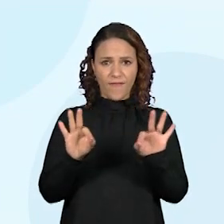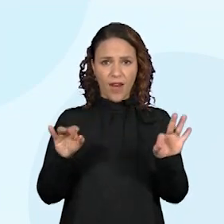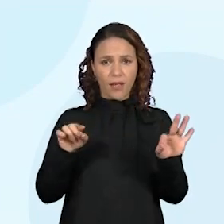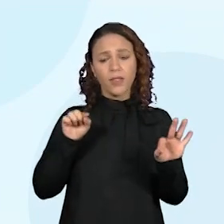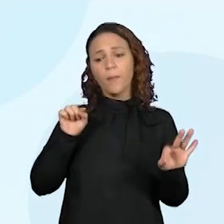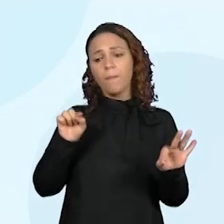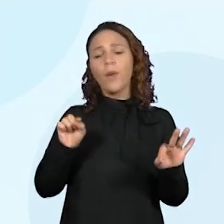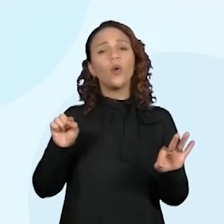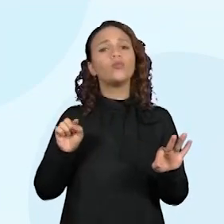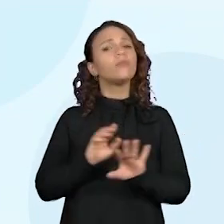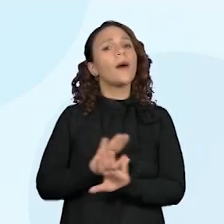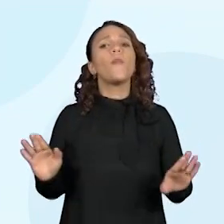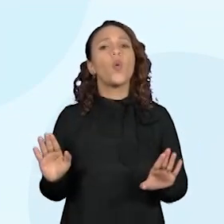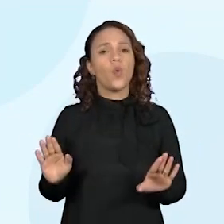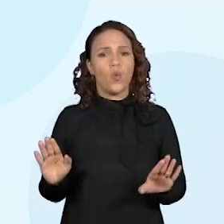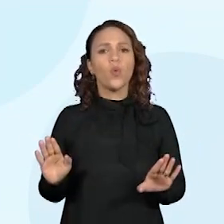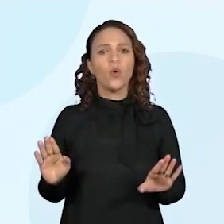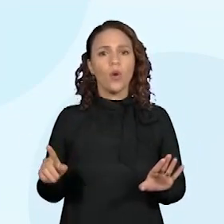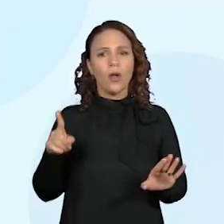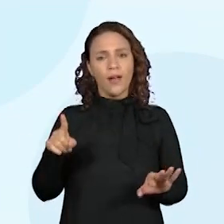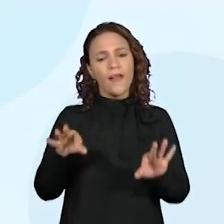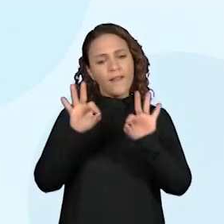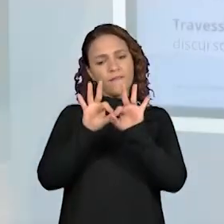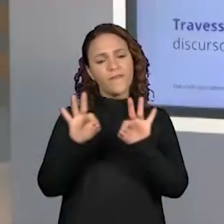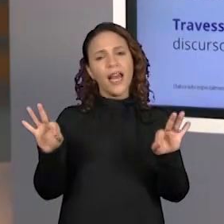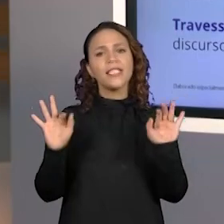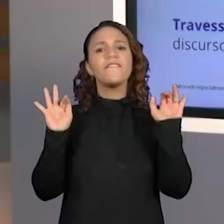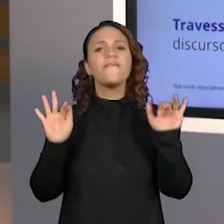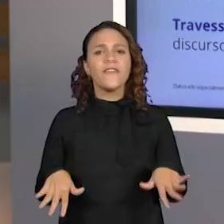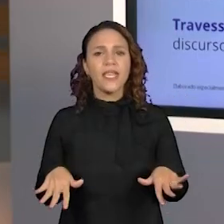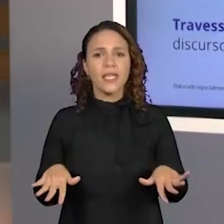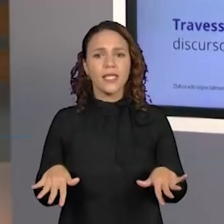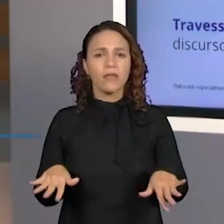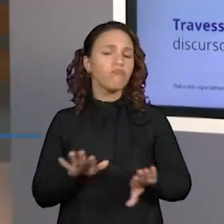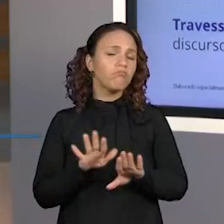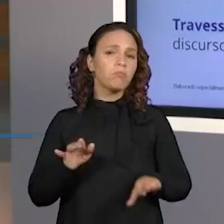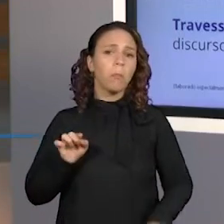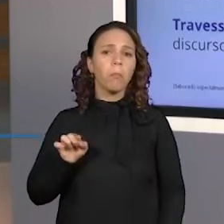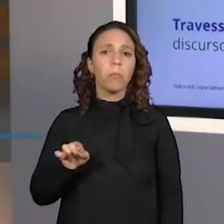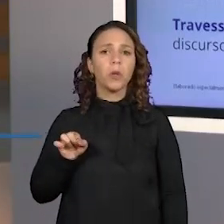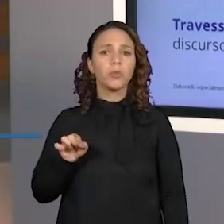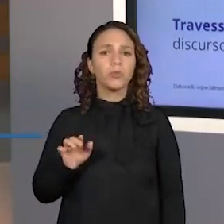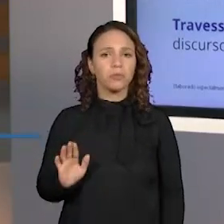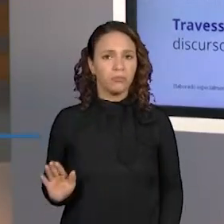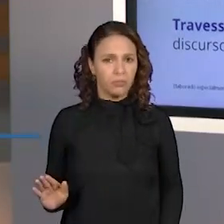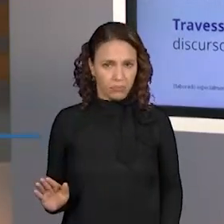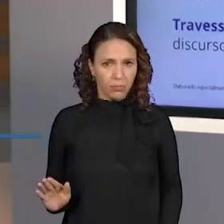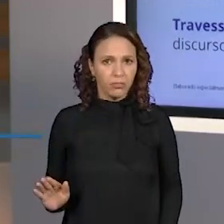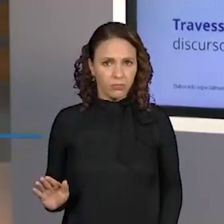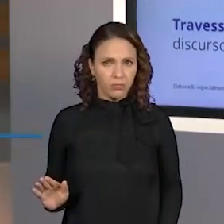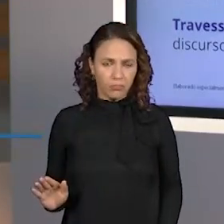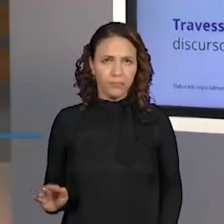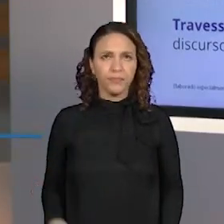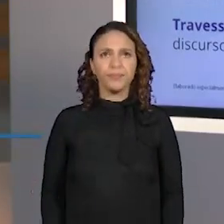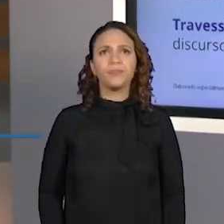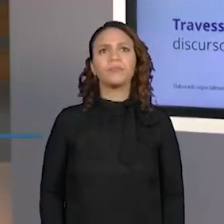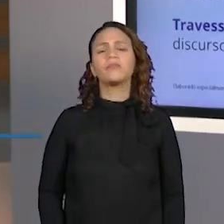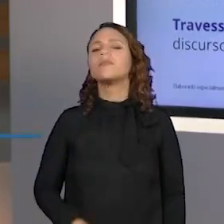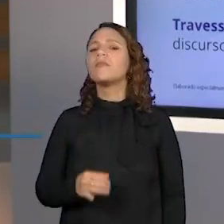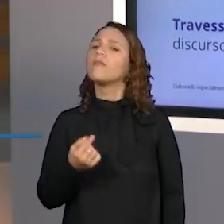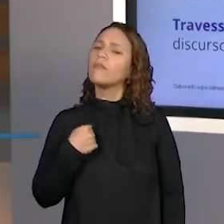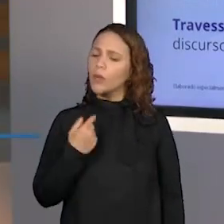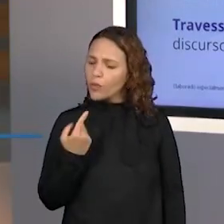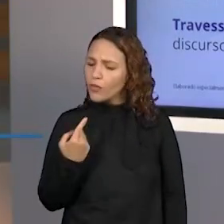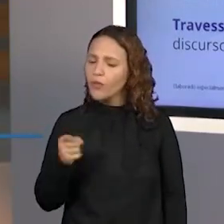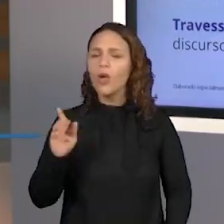Ou seja, eu estou fazendo uma frase lá, professor, e eu quero finalizar essa frase, eu vou colocar o ponto final. Fui até a